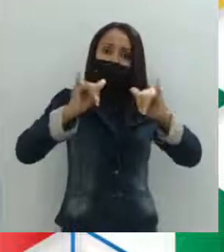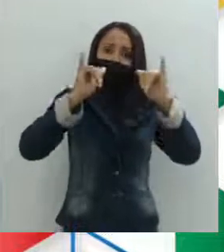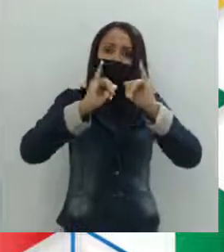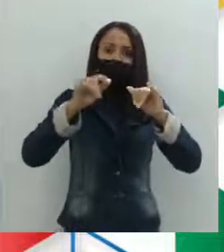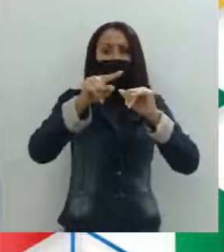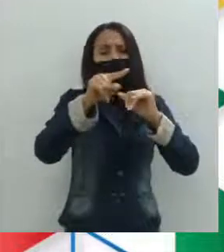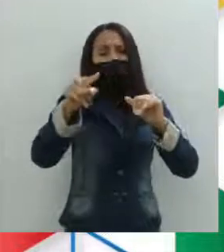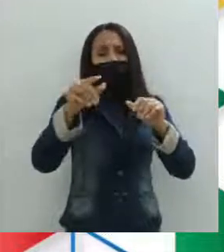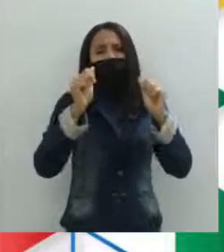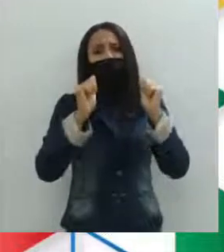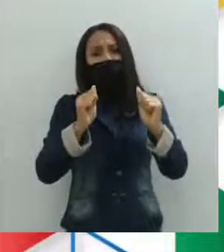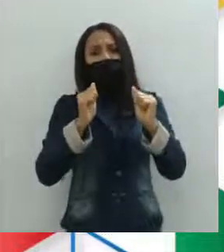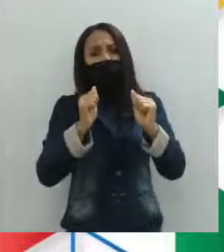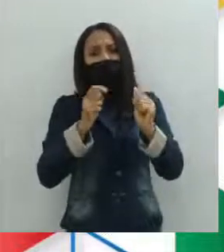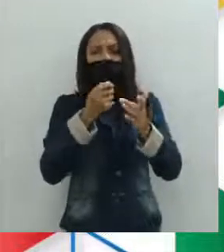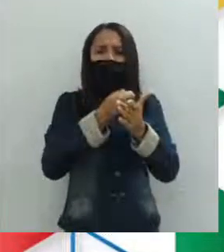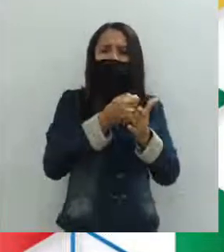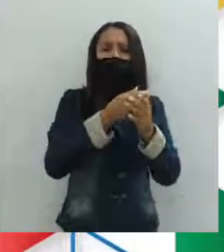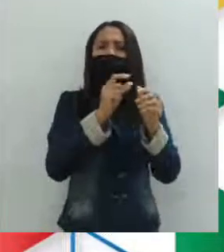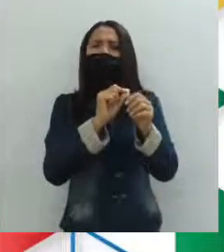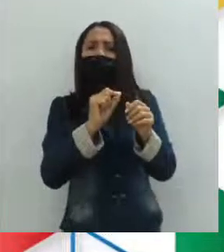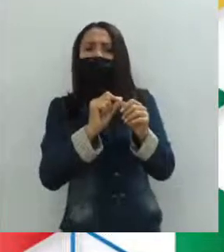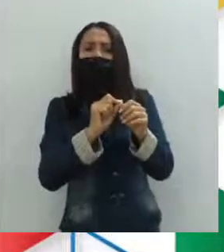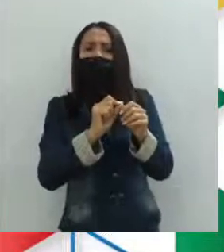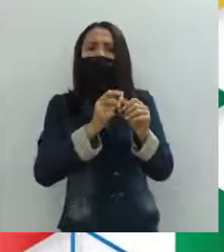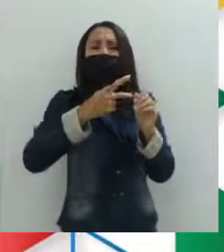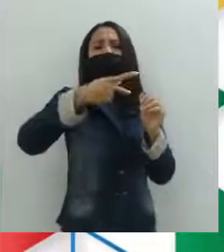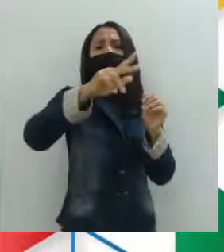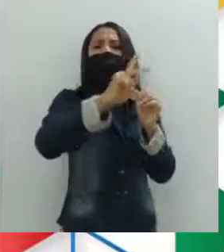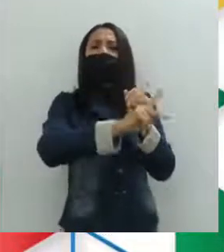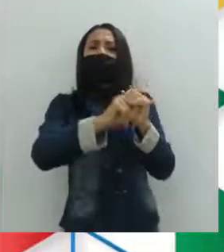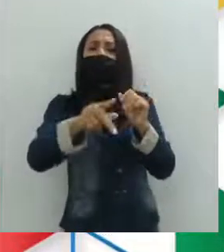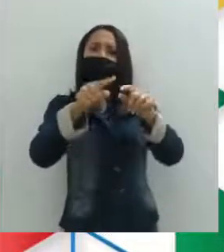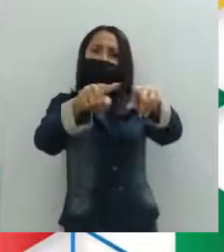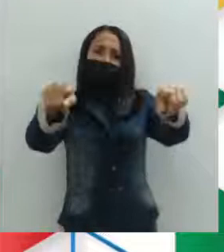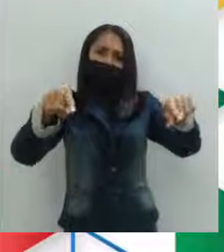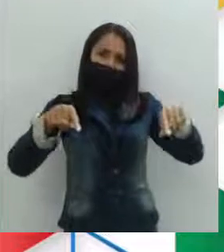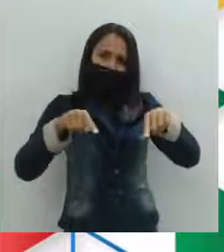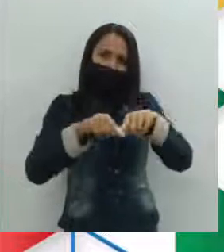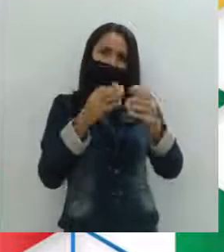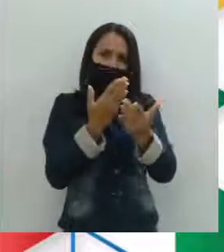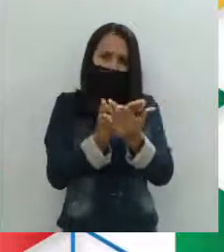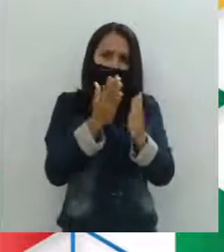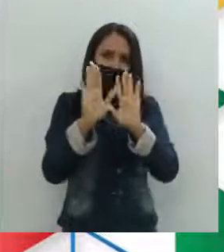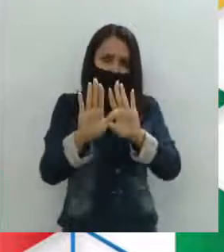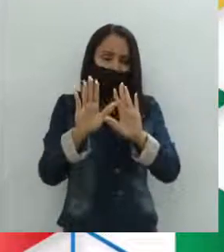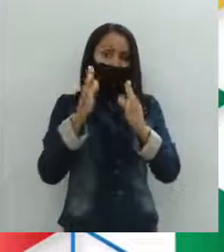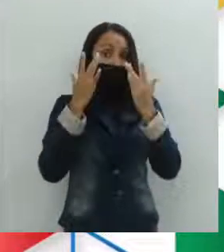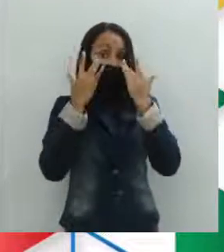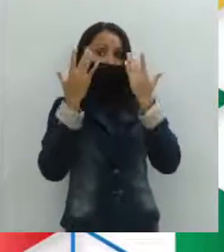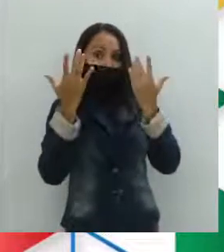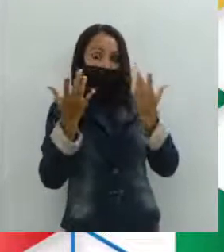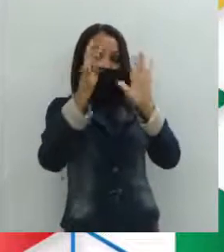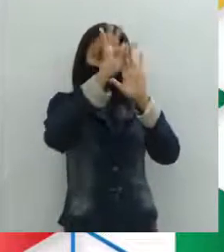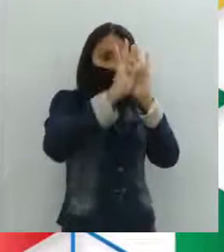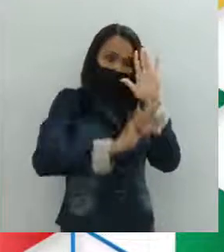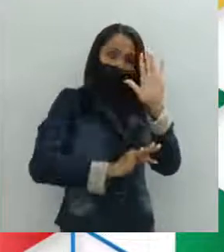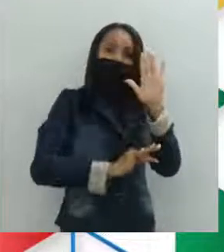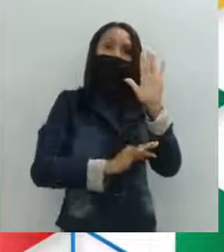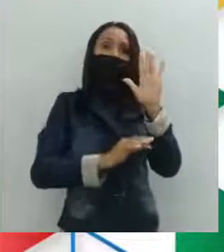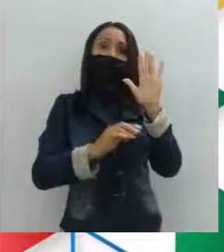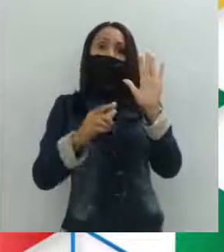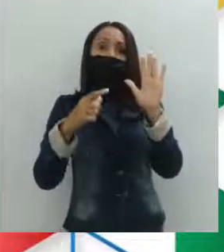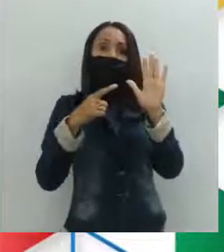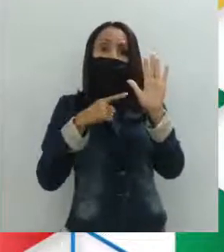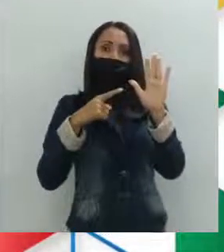você pode tentar fazer com o seu professor em uma sala de aula. Preste bem atenção. Esse texto aqui, ele tem o